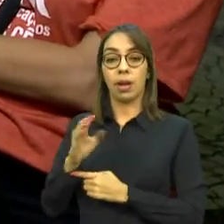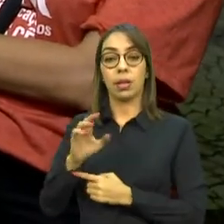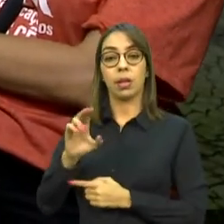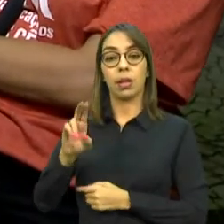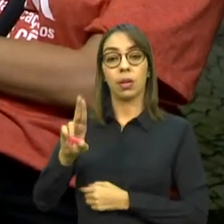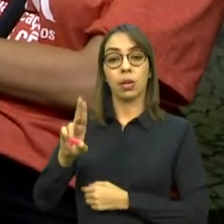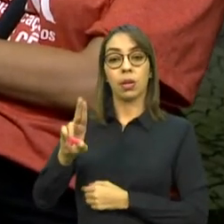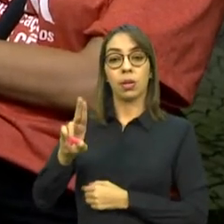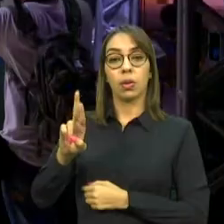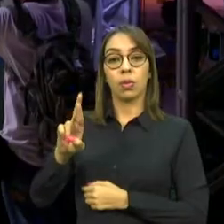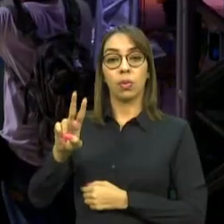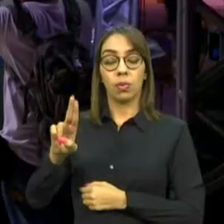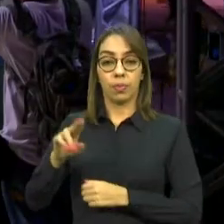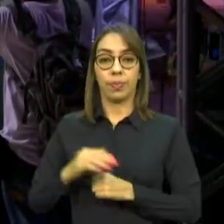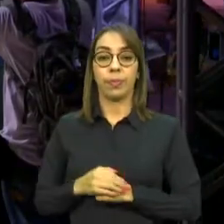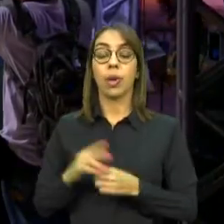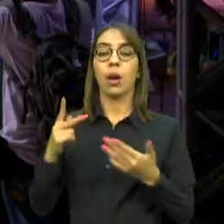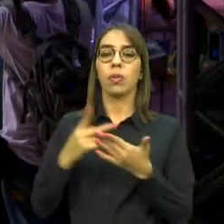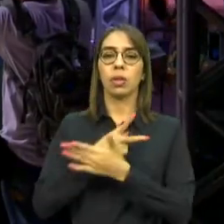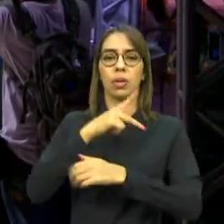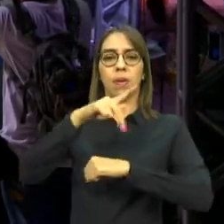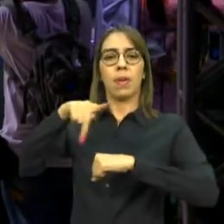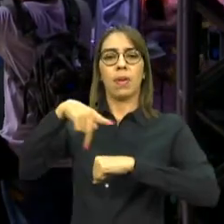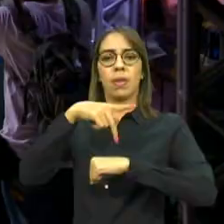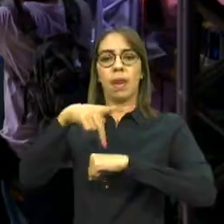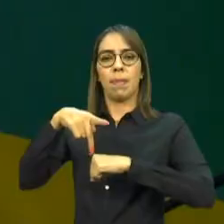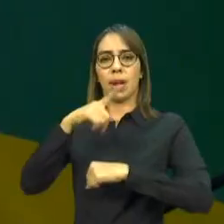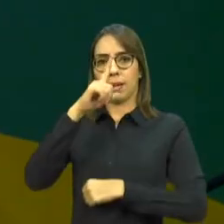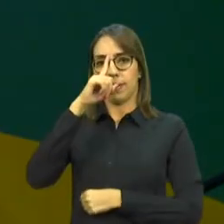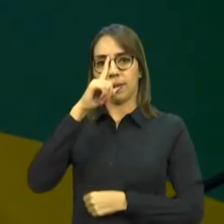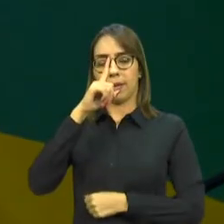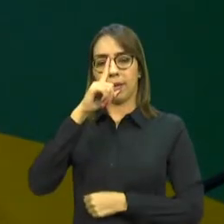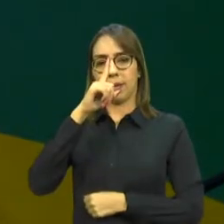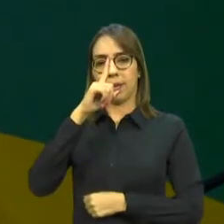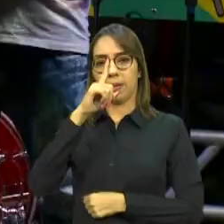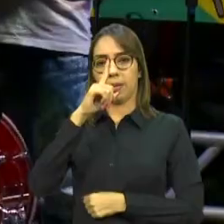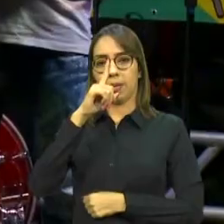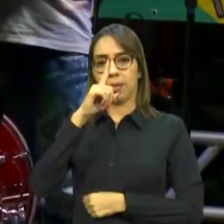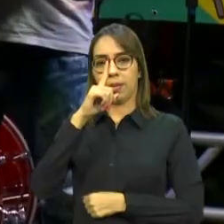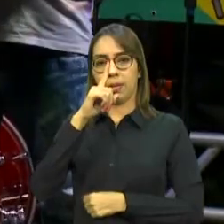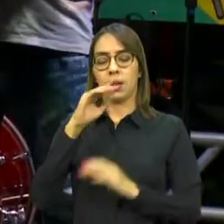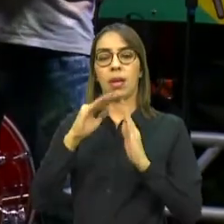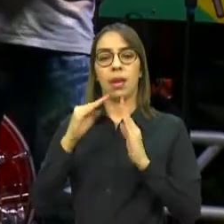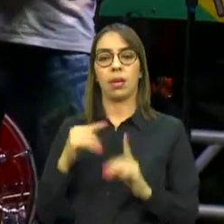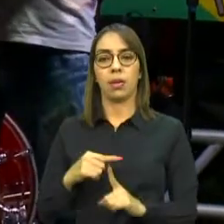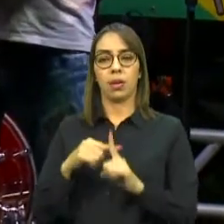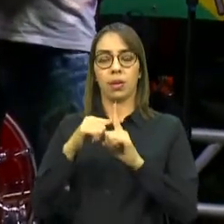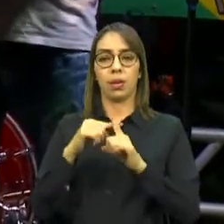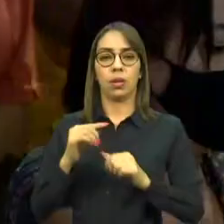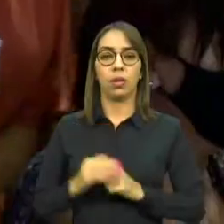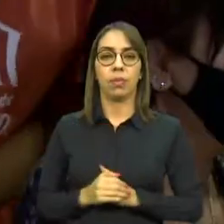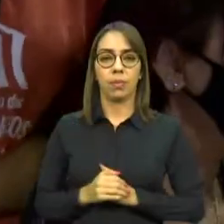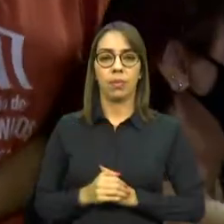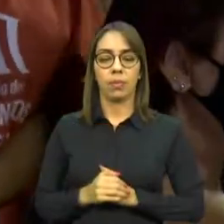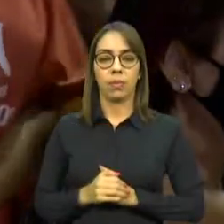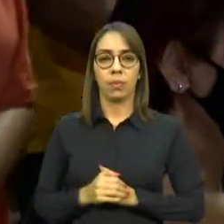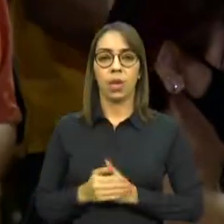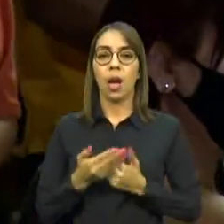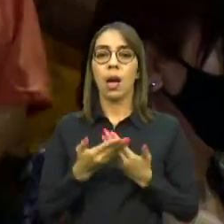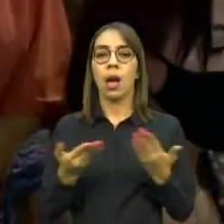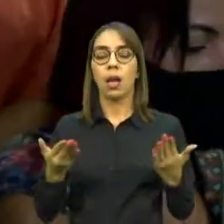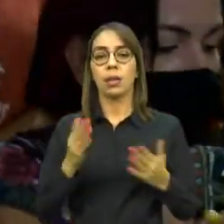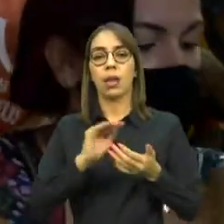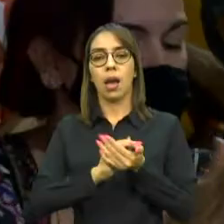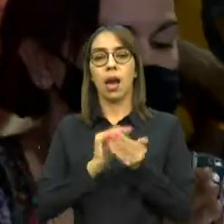de Itapipoca, o evento contou com representantes de Apuiarés, Irauçuba, Pentecoste, Tururu, General Sampaio,